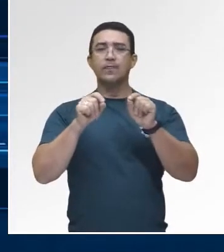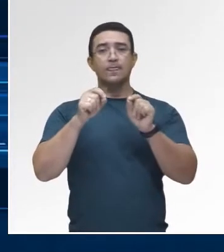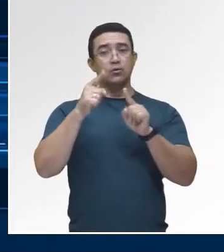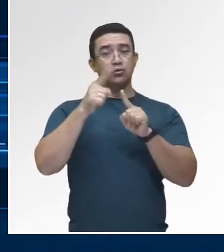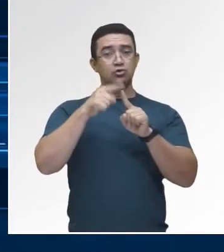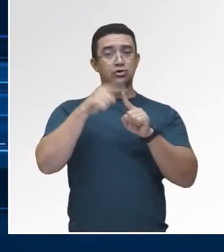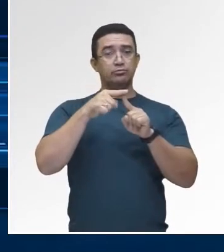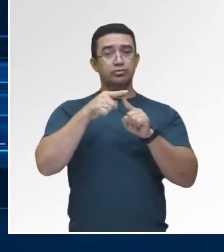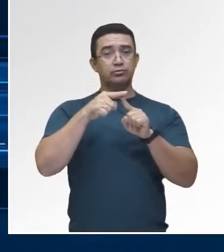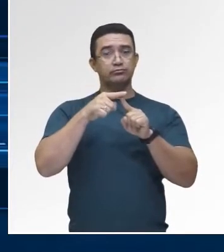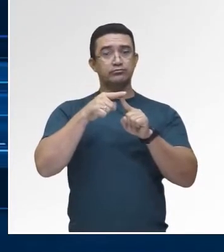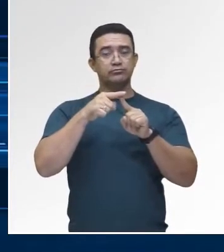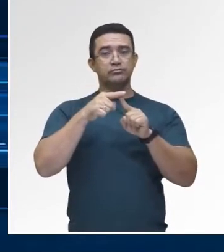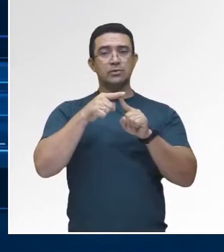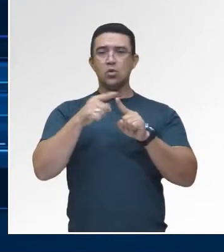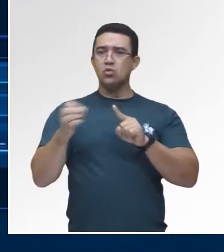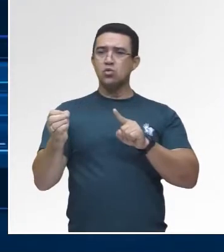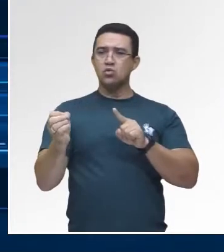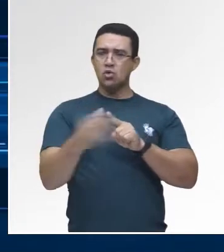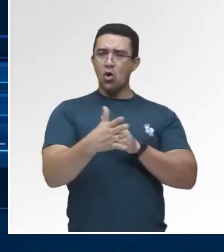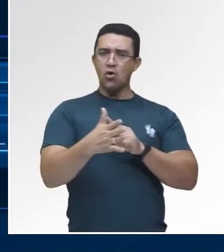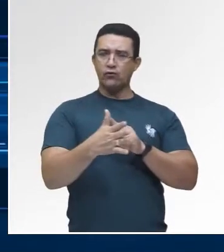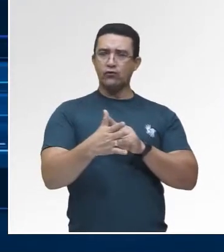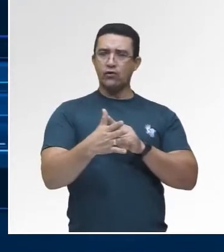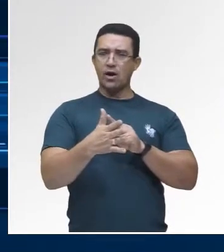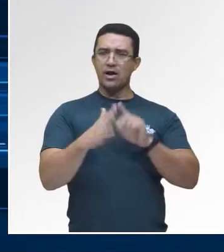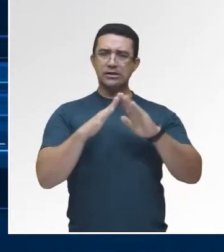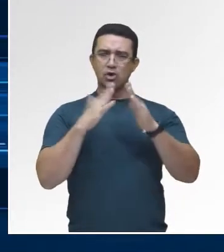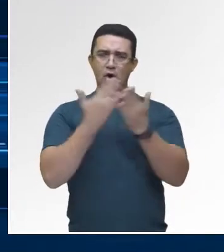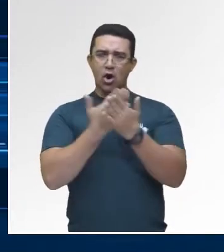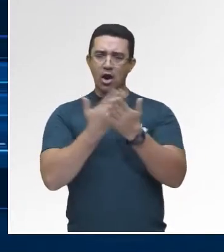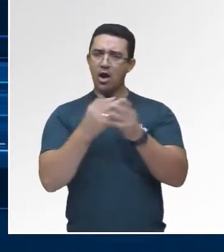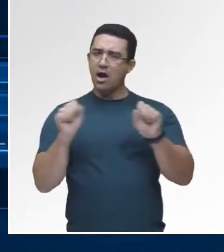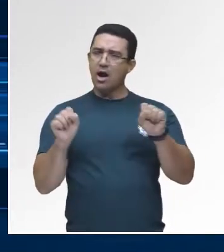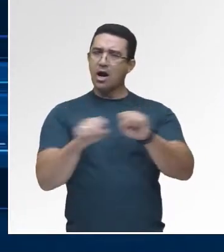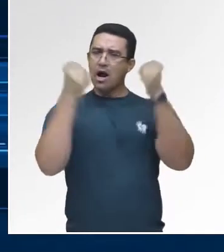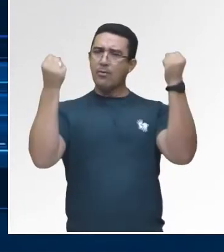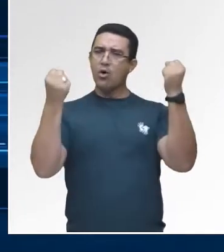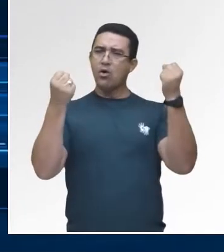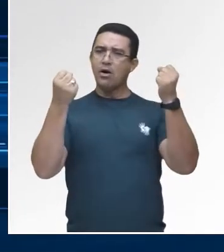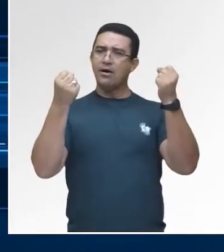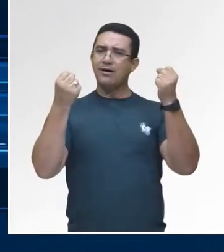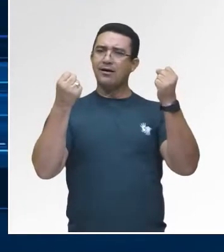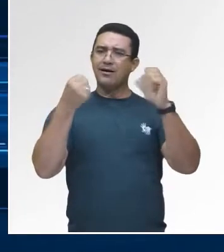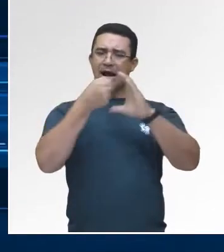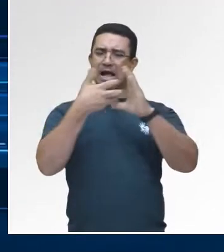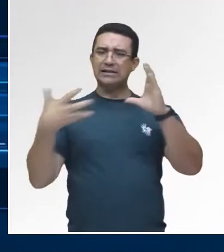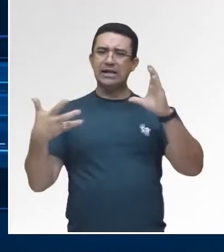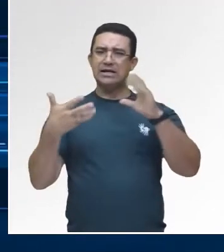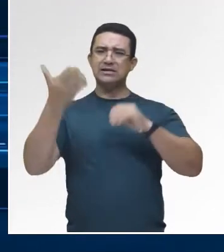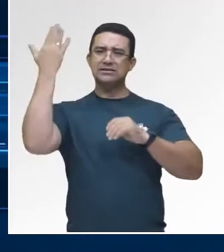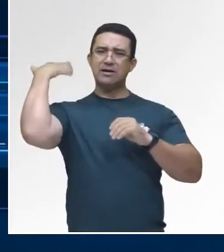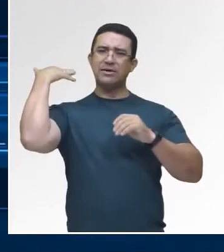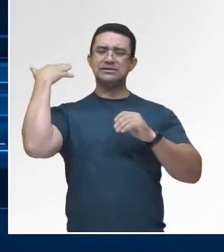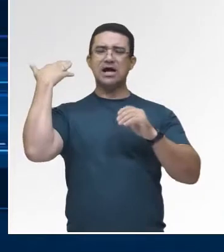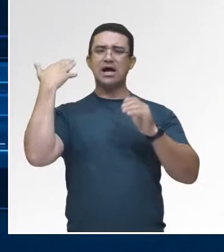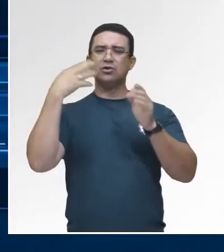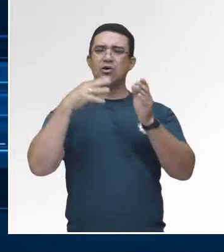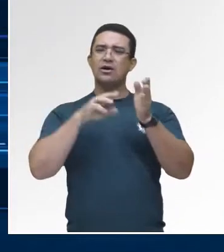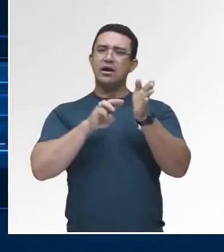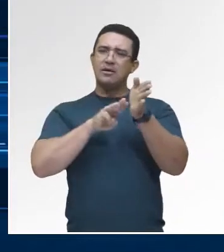O novo vai romper com o anterior, né? Como o anterior seguia aquela metodologia, né,